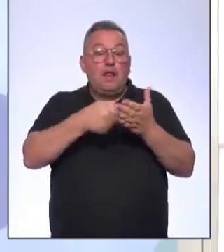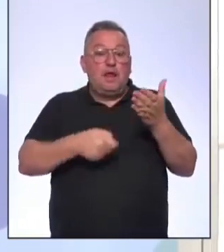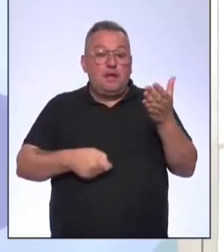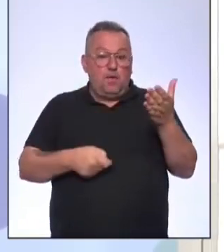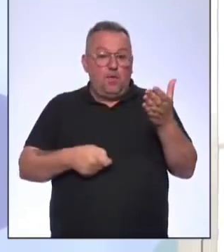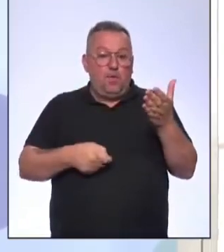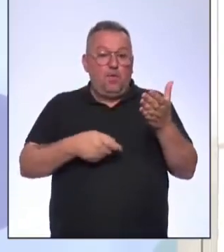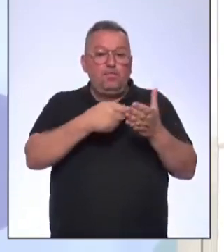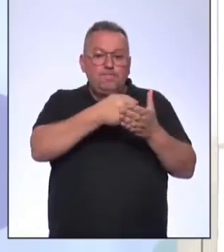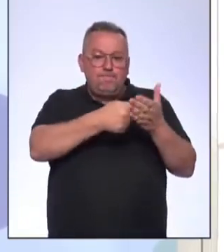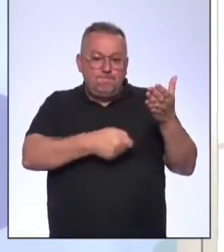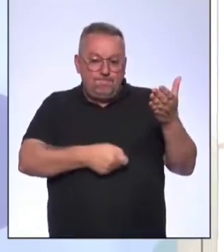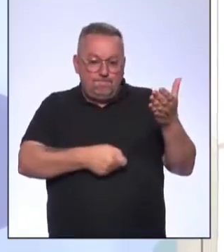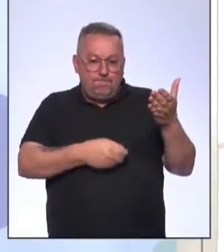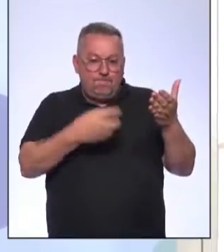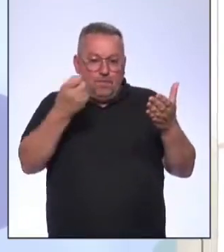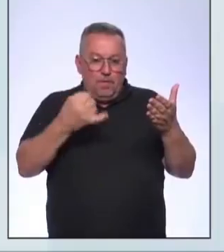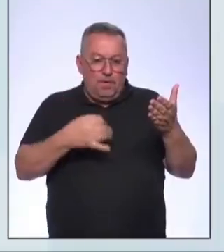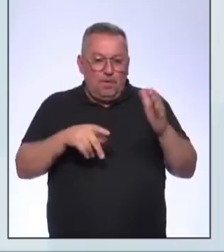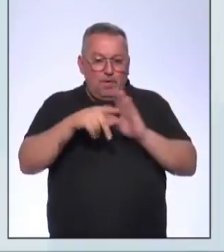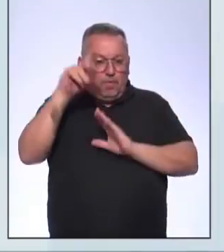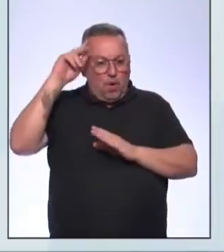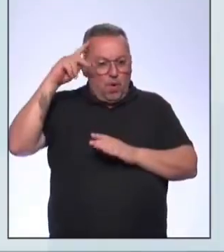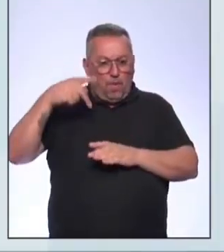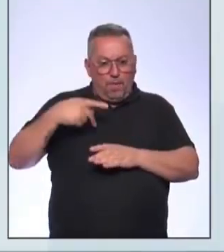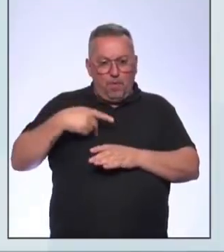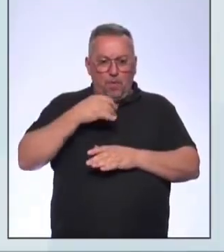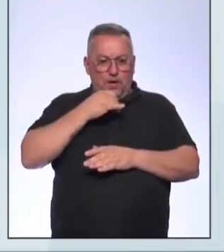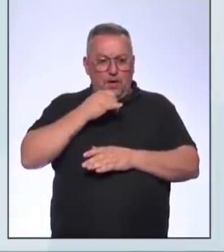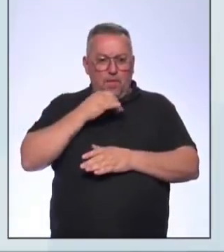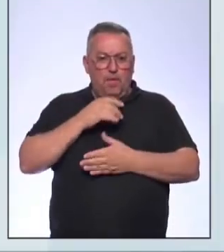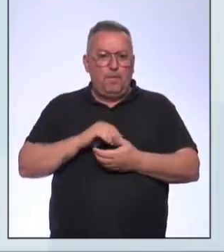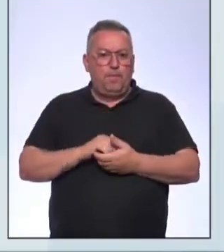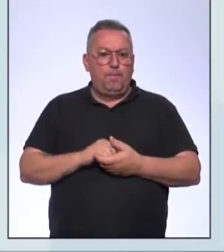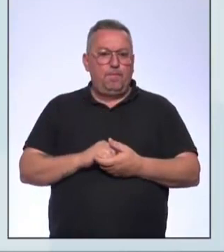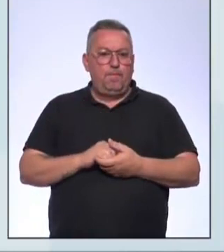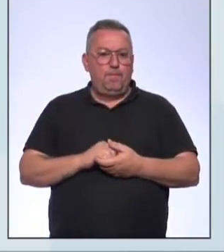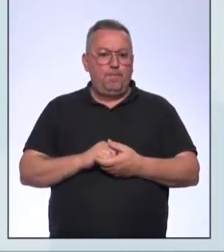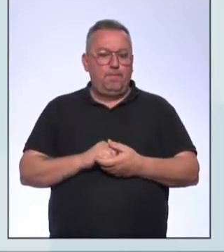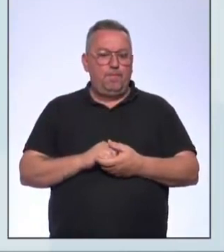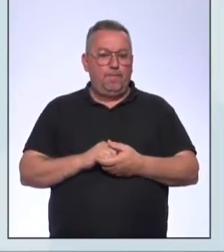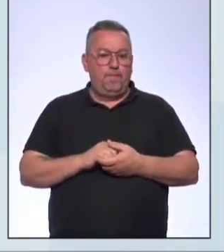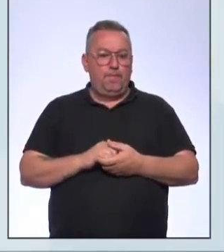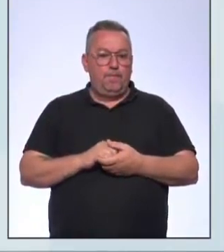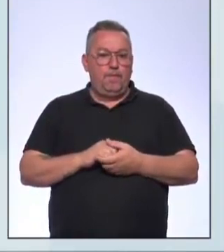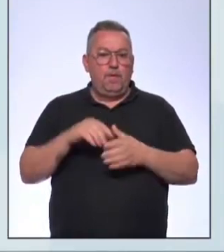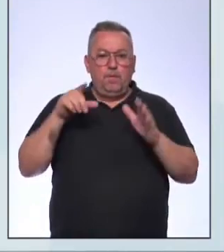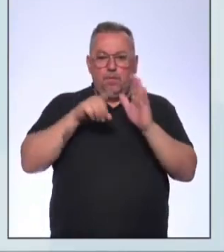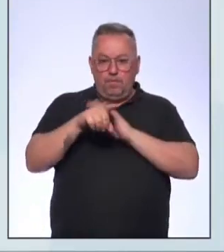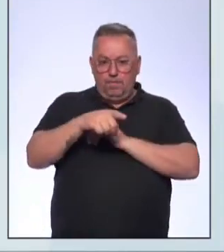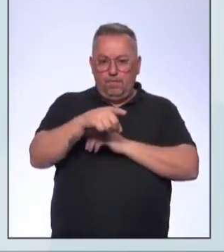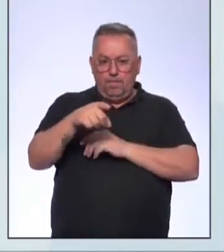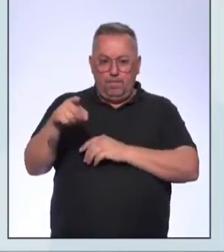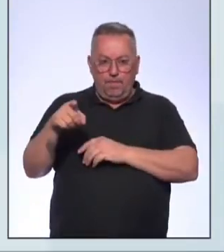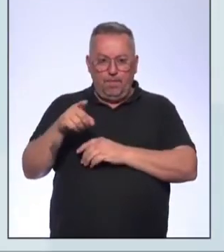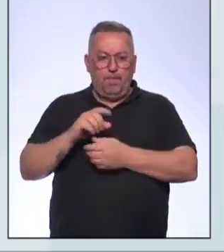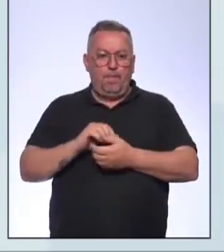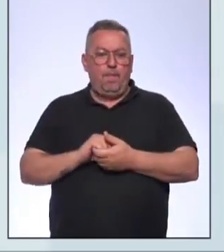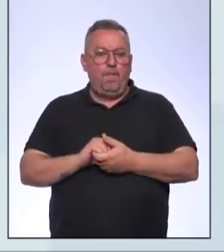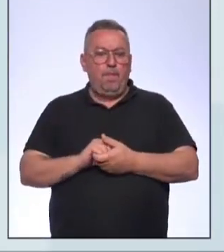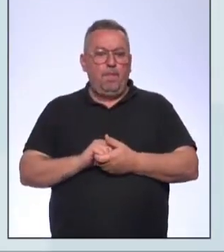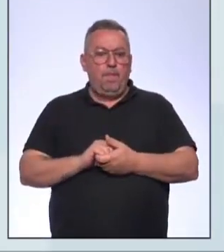redação descrevendo vocês mesmos. Vamos ver o exemplo que está aí na tela. Ó. Então eu perguntei para vocês. Write